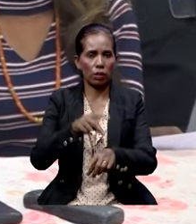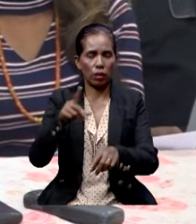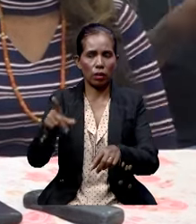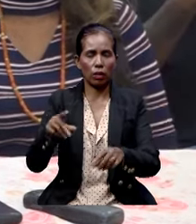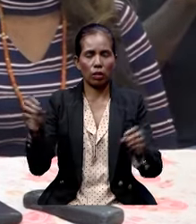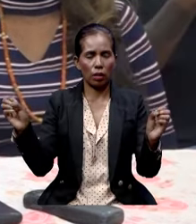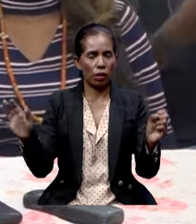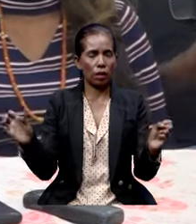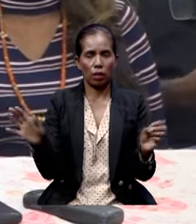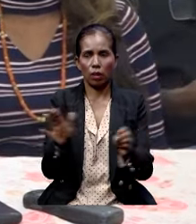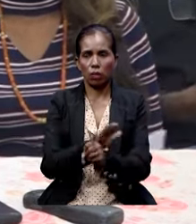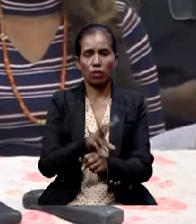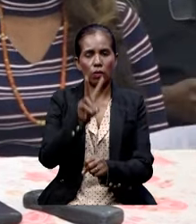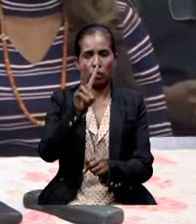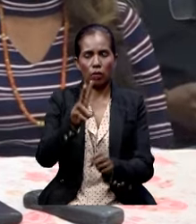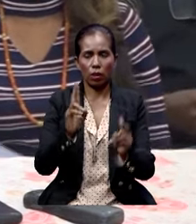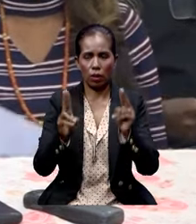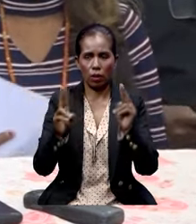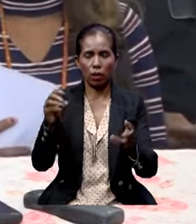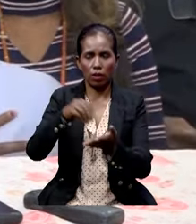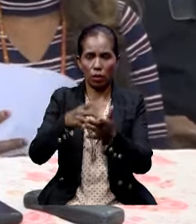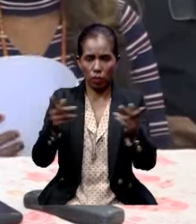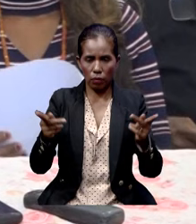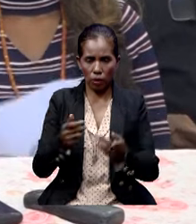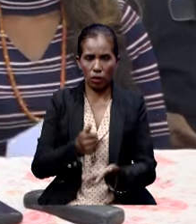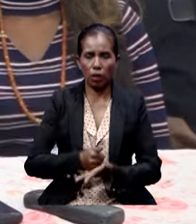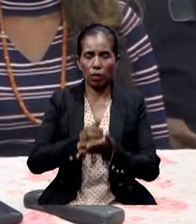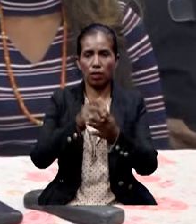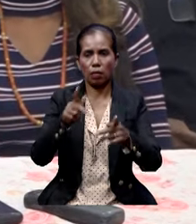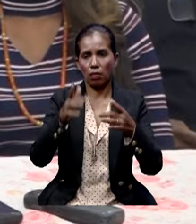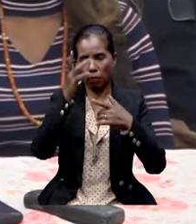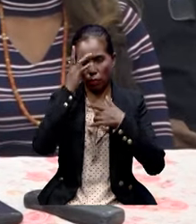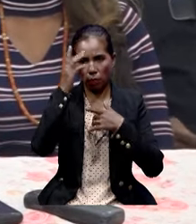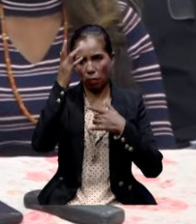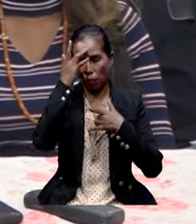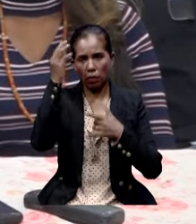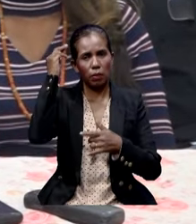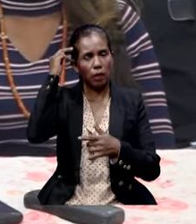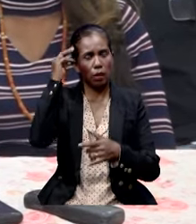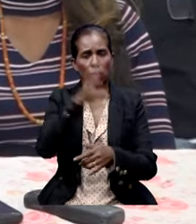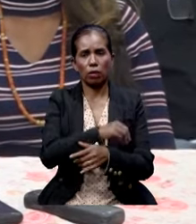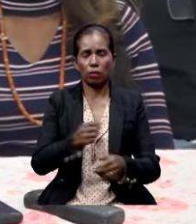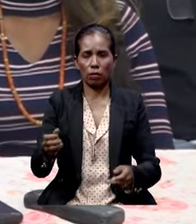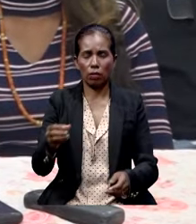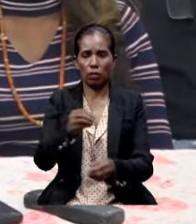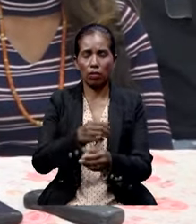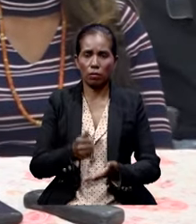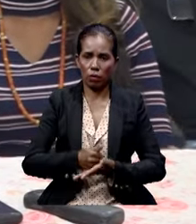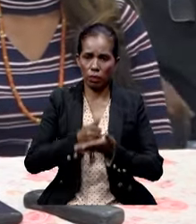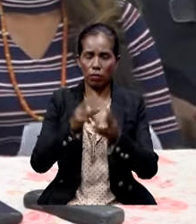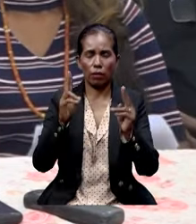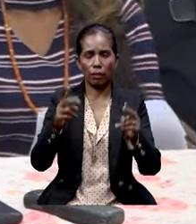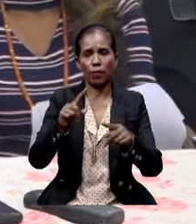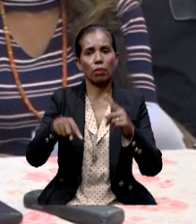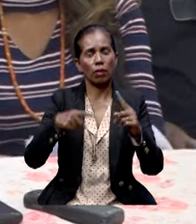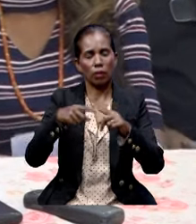la suficiente. Rua, lalais kria fating atendimento ba ema ho problema saúde mental ho di asegura tratamento. Tamba o